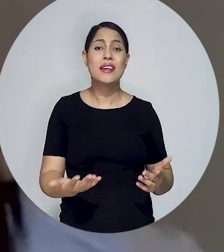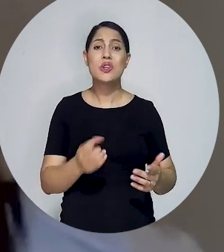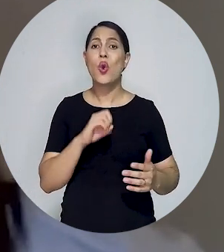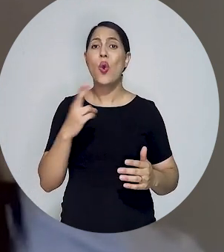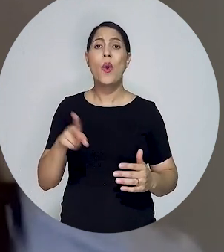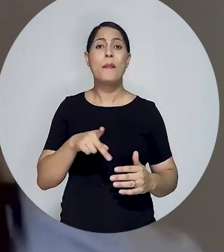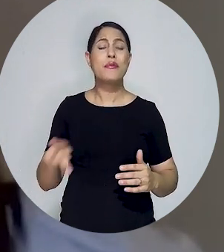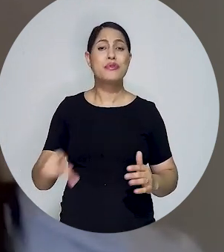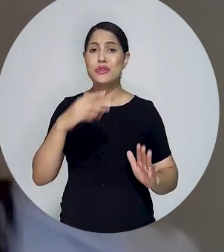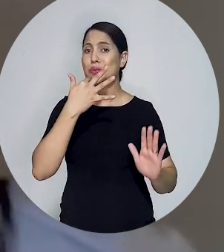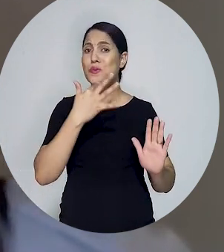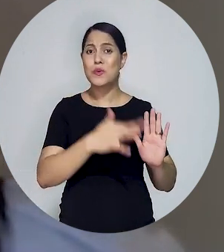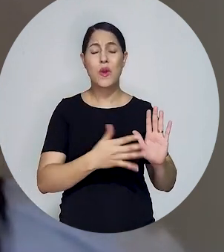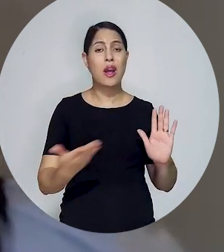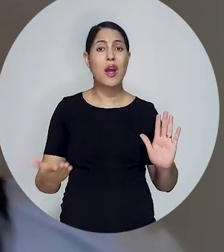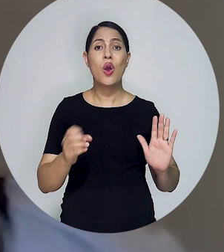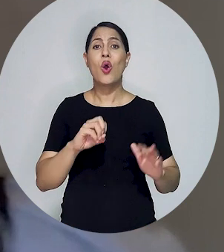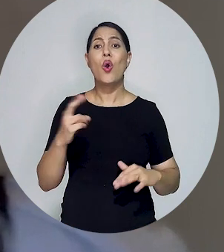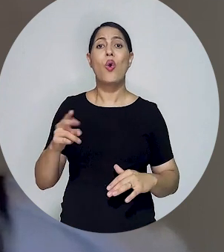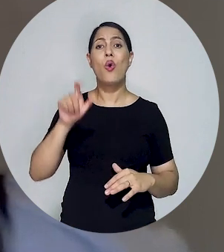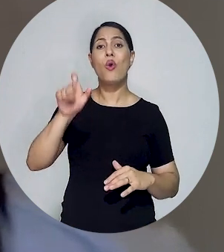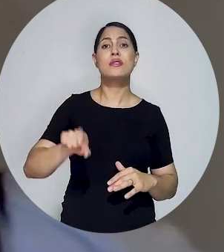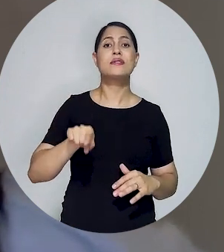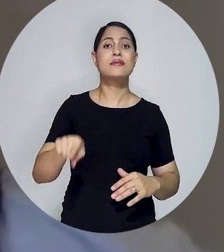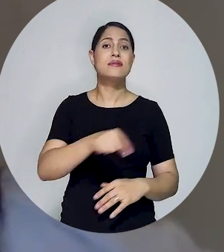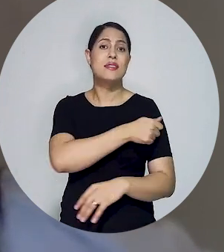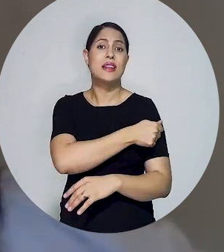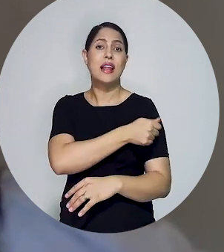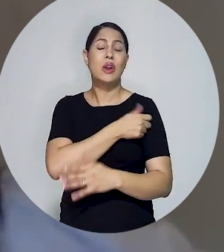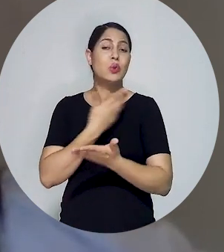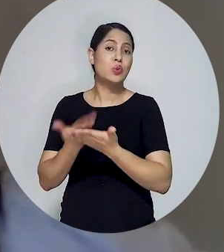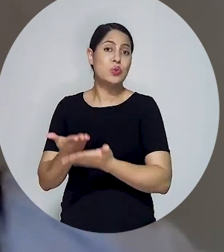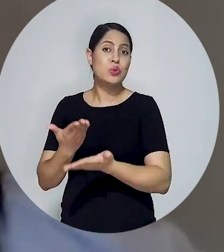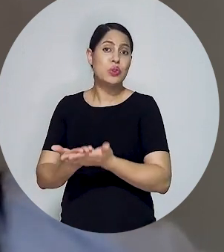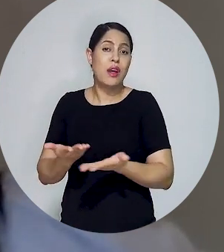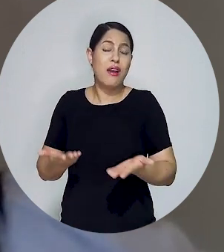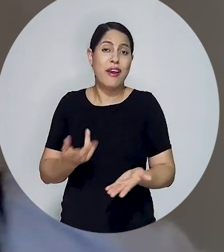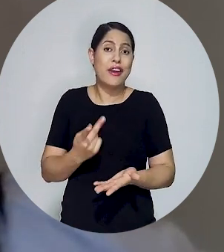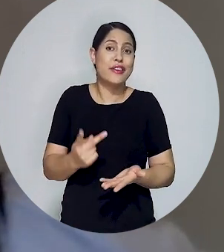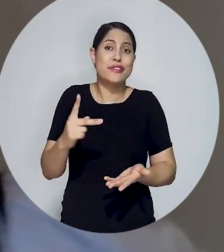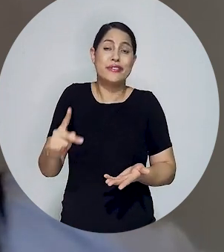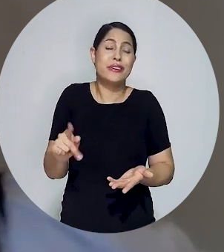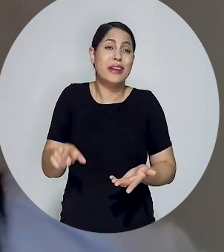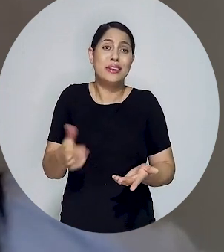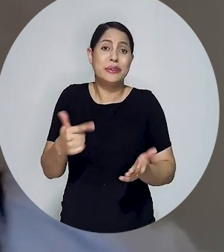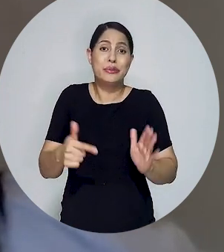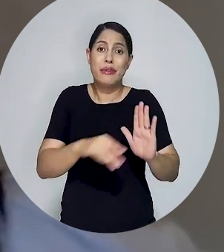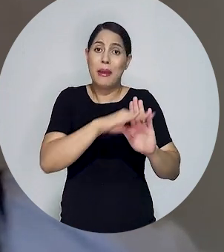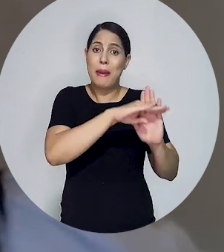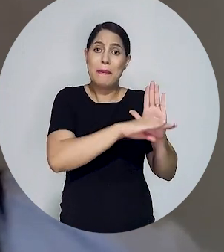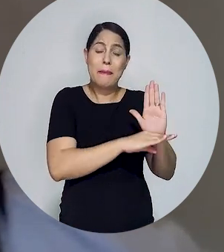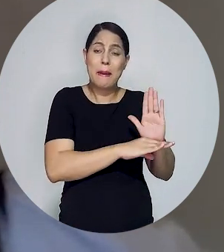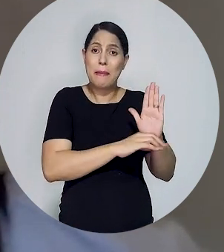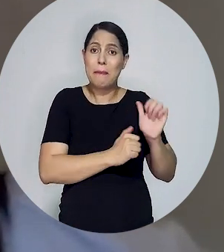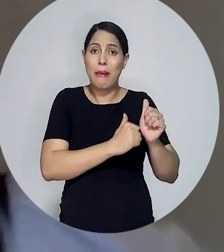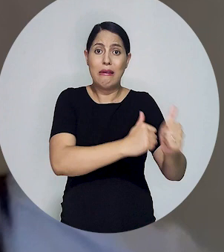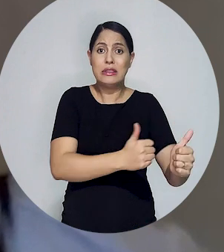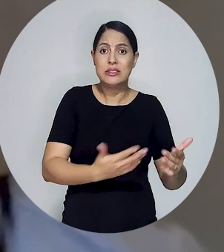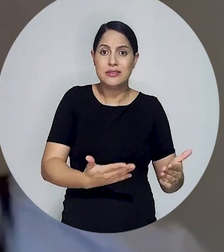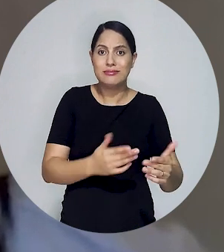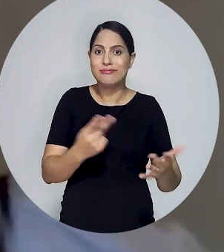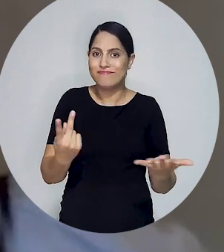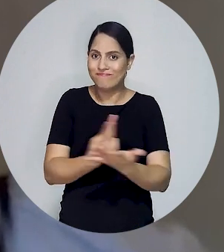os coordenadores, se o estudante, né, não se aprimora, não se detém nesse roteiro,